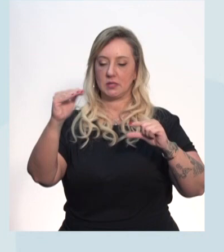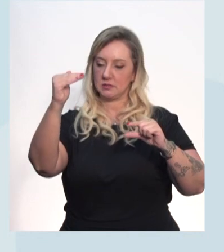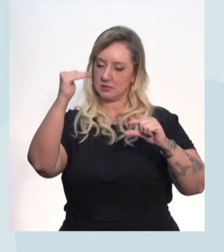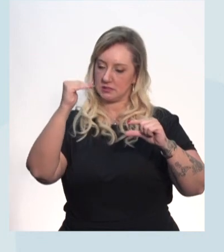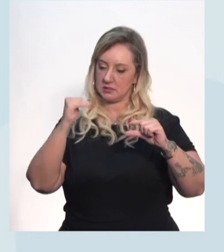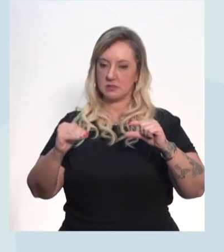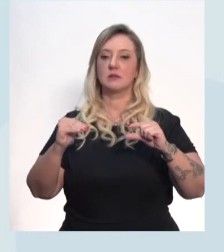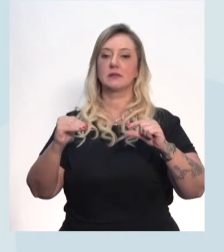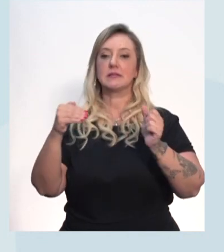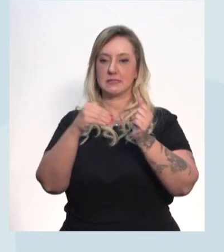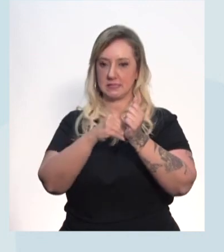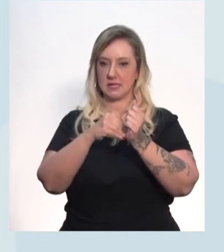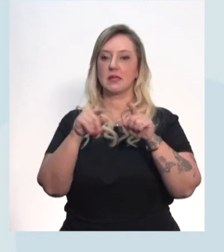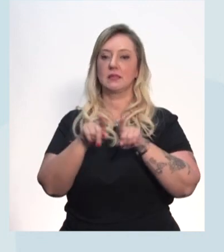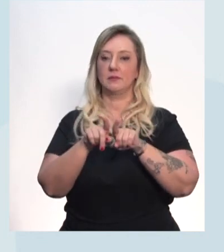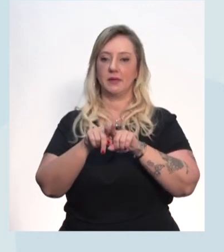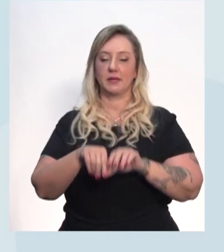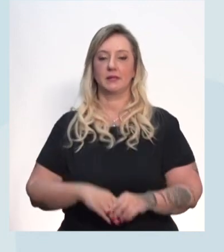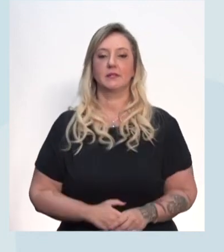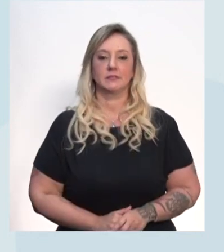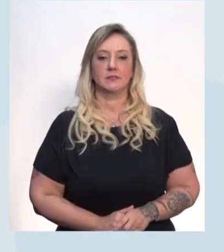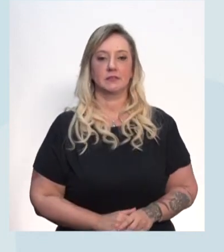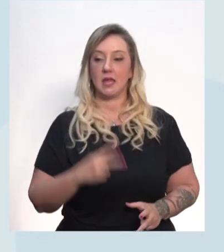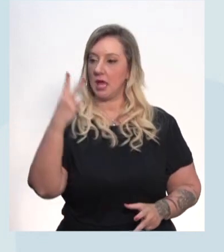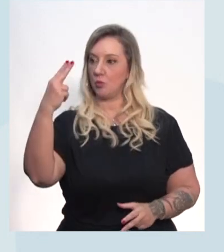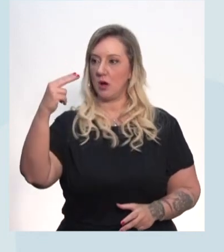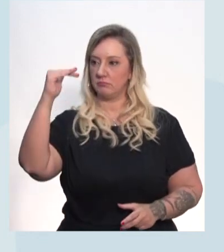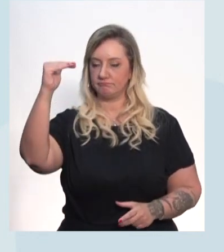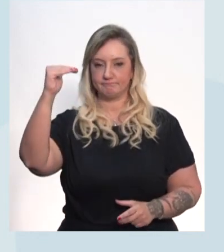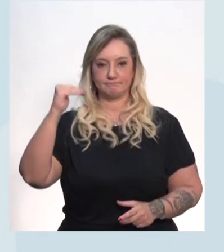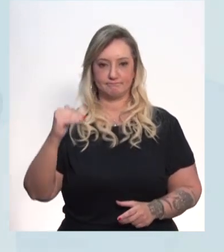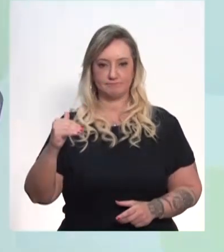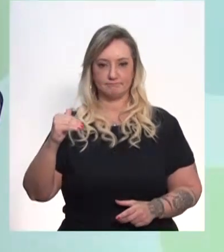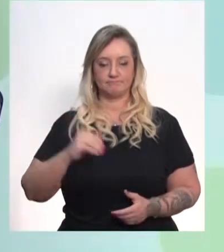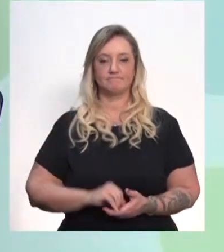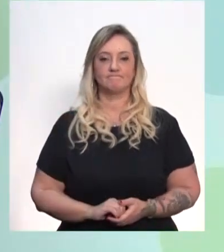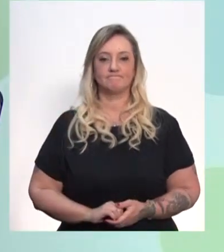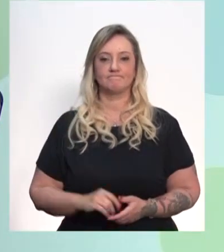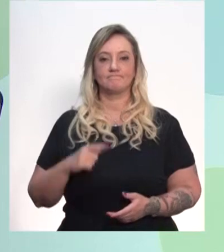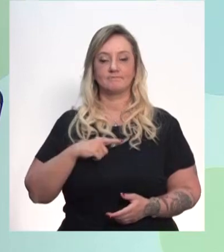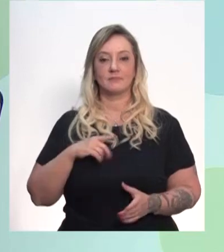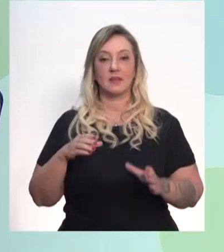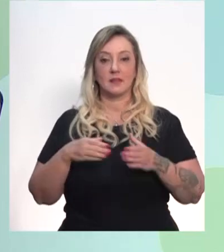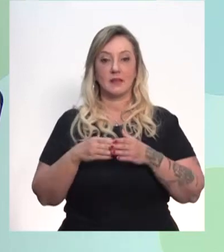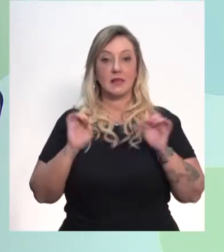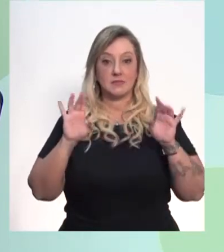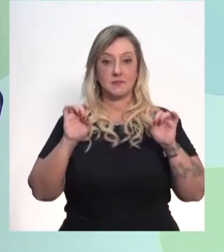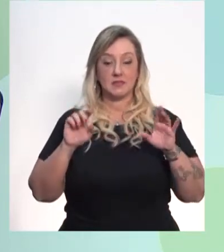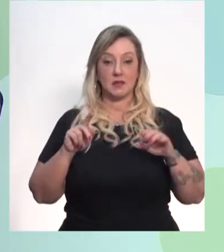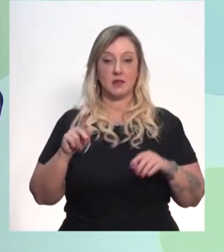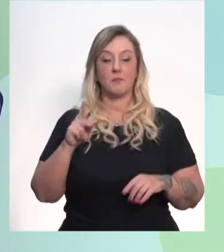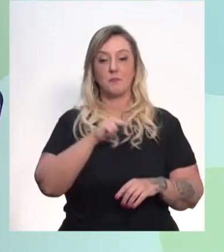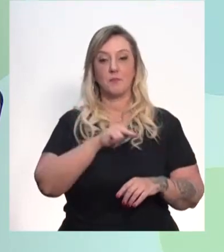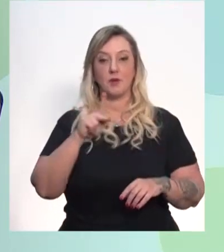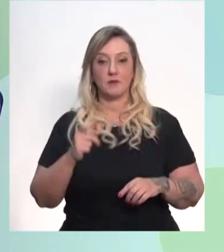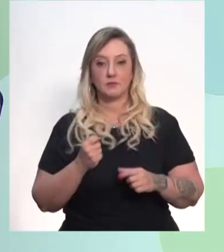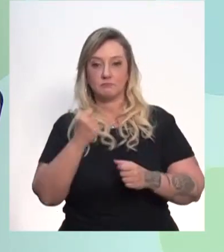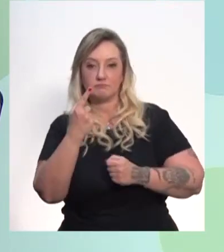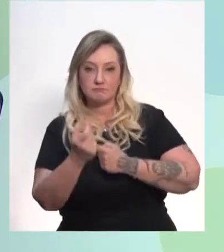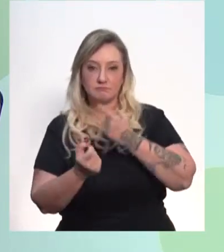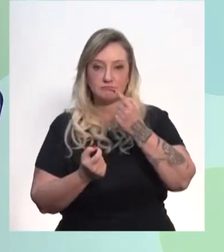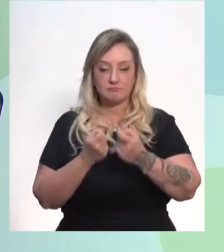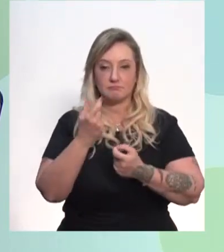Pessoal, vocês viram aí que são vídeos curtos, né, mas trazem informações importantes. Como eu mencionei, nós teremos muitas